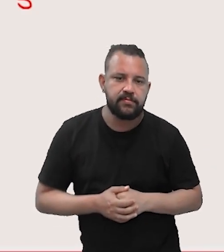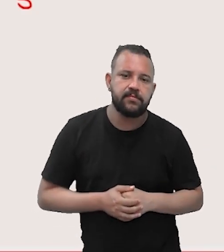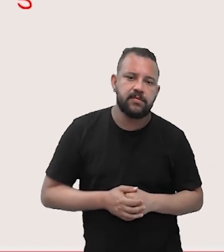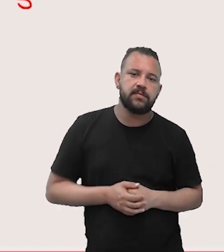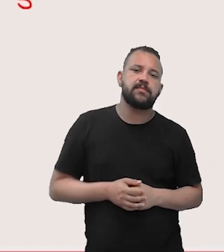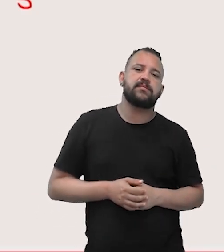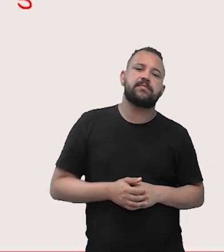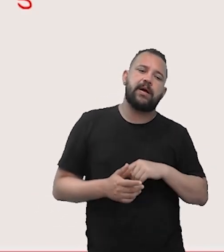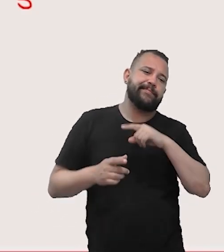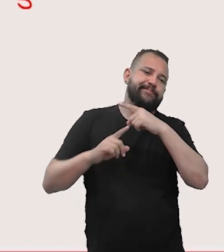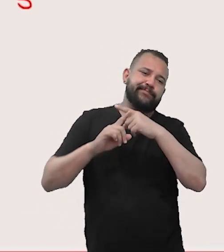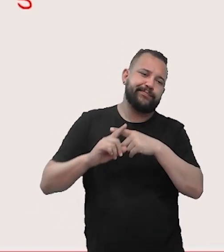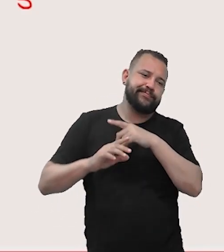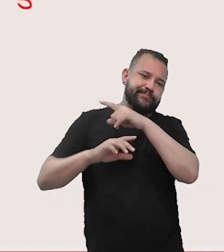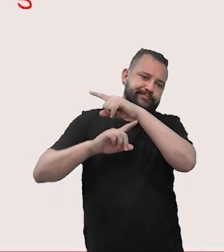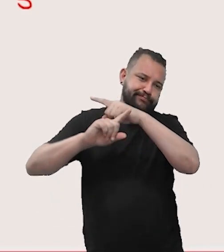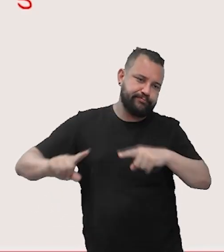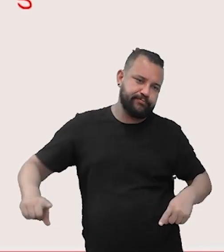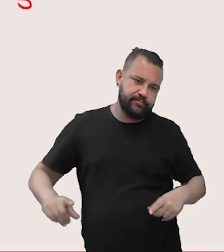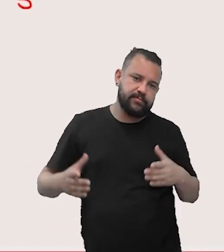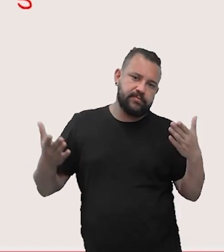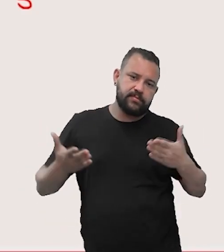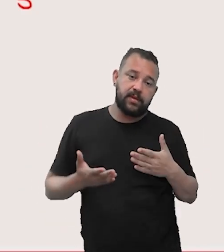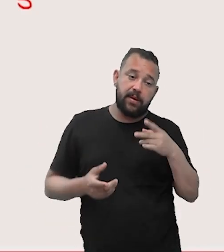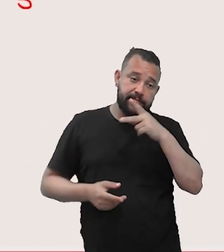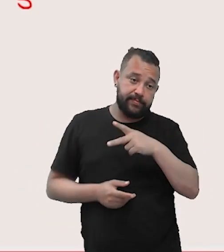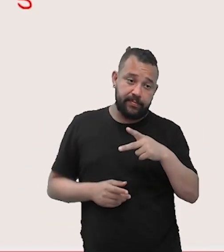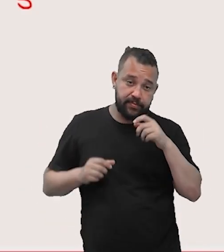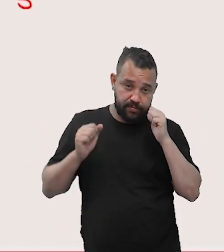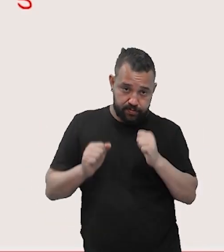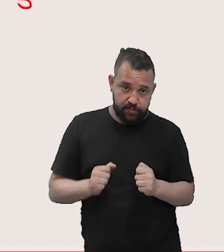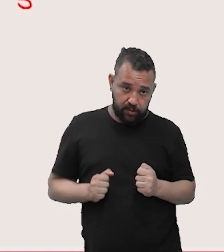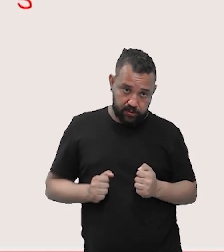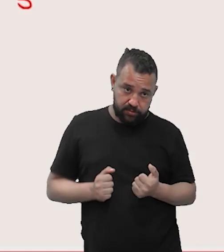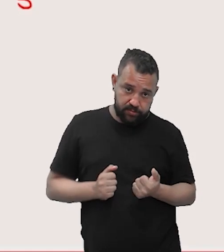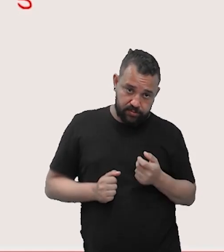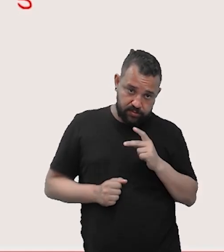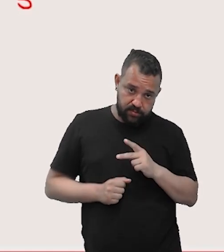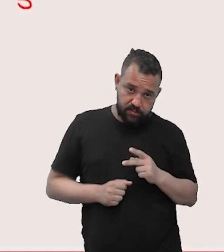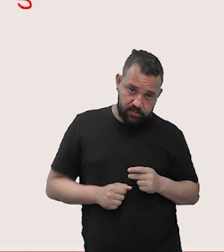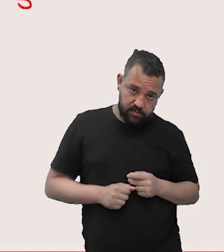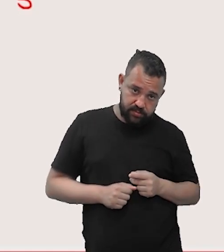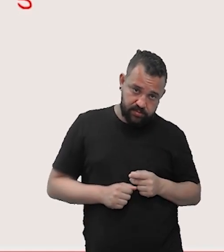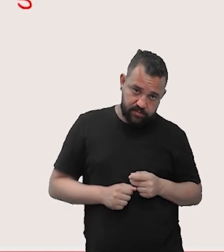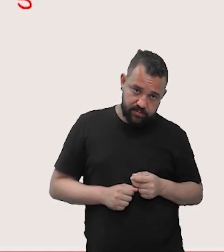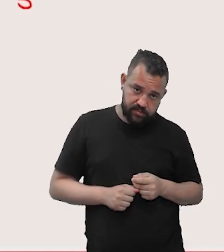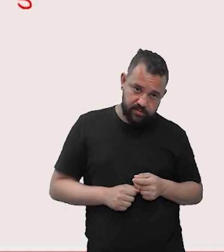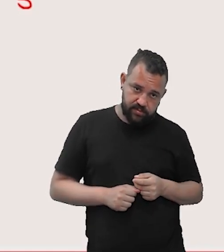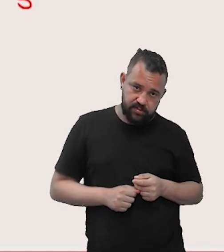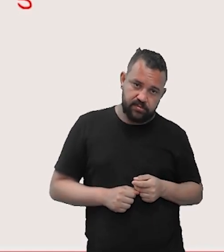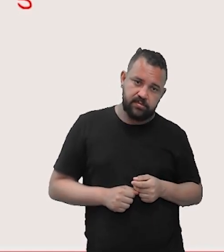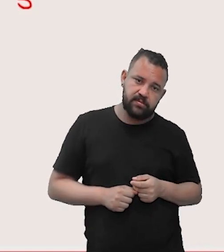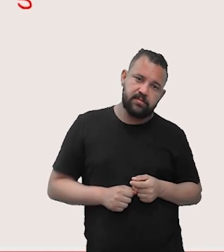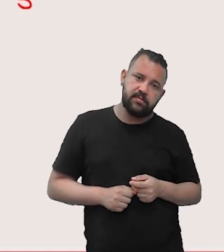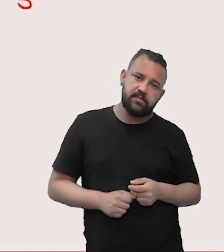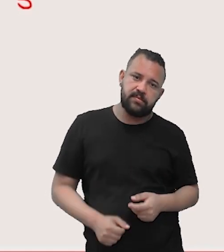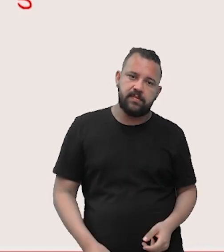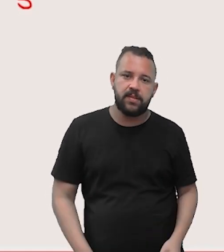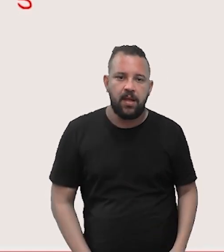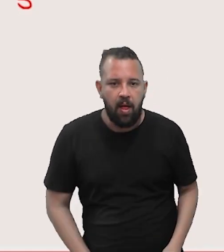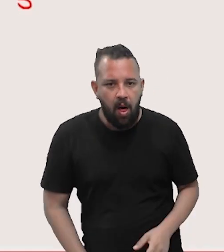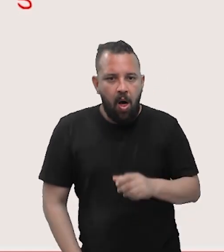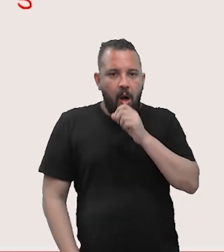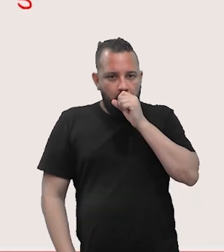ele já está fora do processo. Ô professor, quer dizer que eu poderia fazer assim, né? Esse primeiro jogador tem um total de 77 pontos, ele